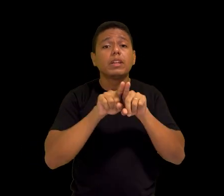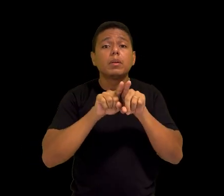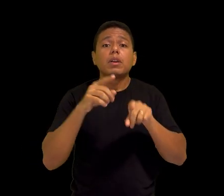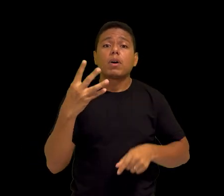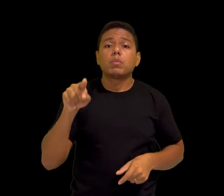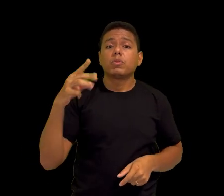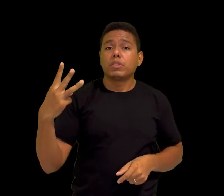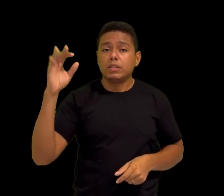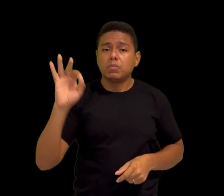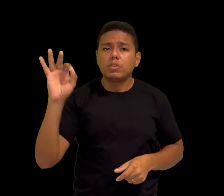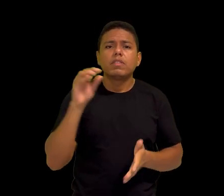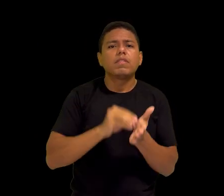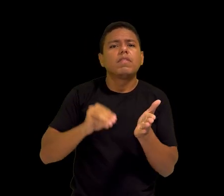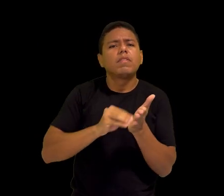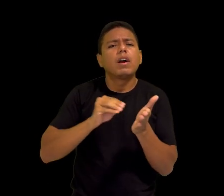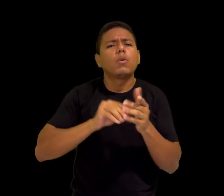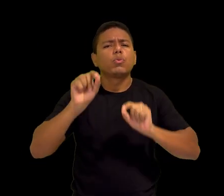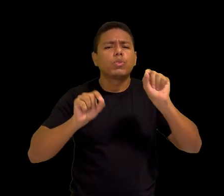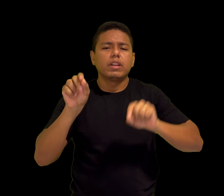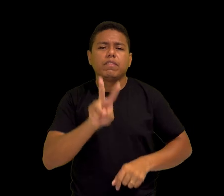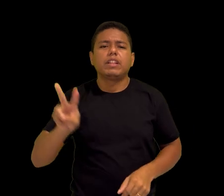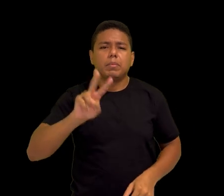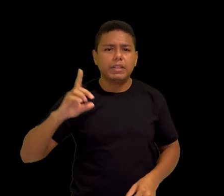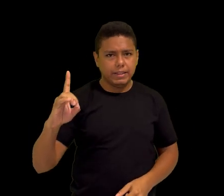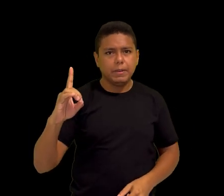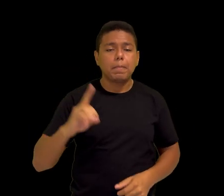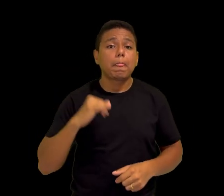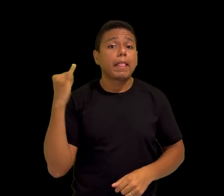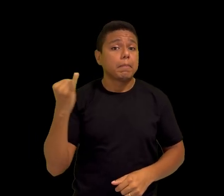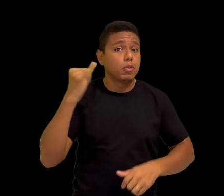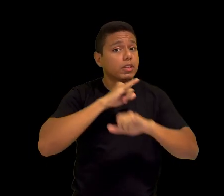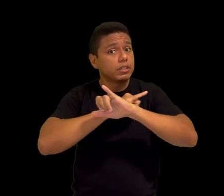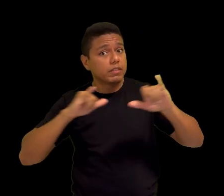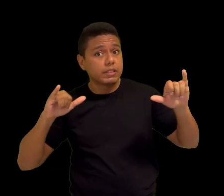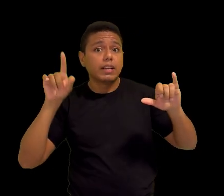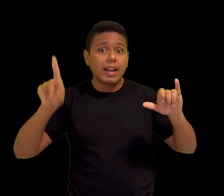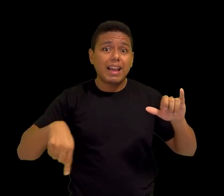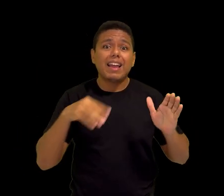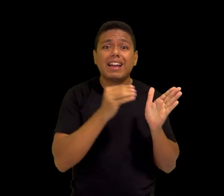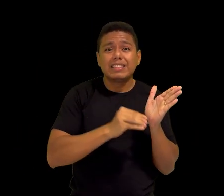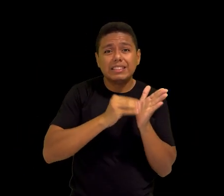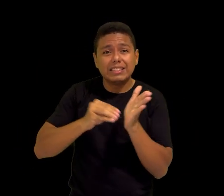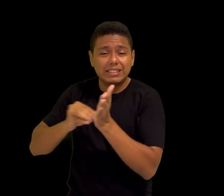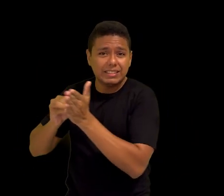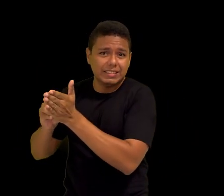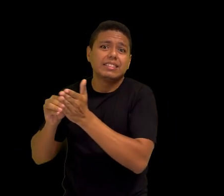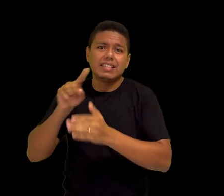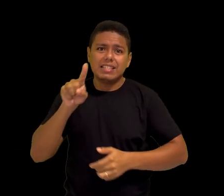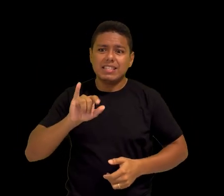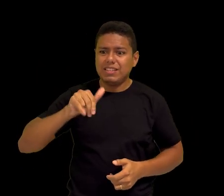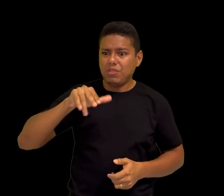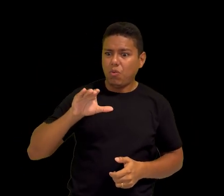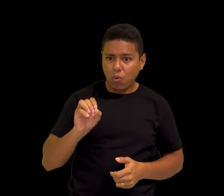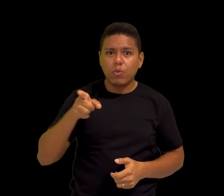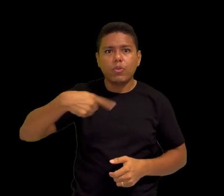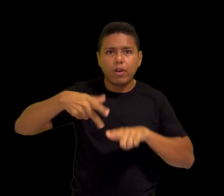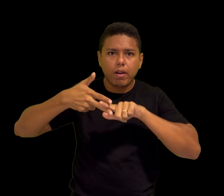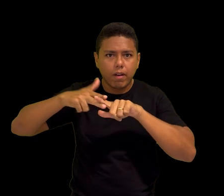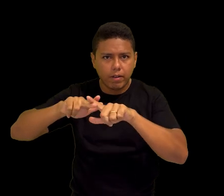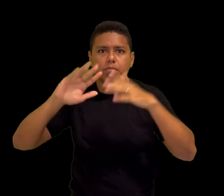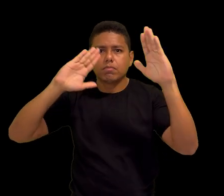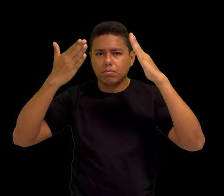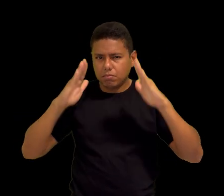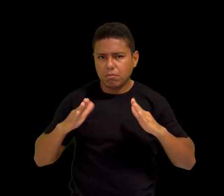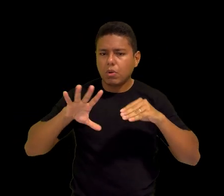4,3% de insuficiência de vitamina D. É importante dizer que essa estimativa de deficiência de zinco, quando a gente fez, então, a correção,